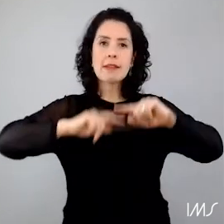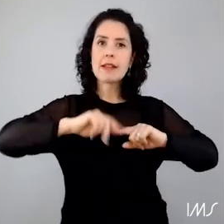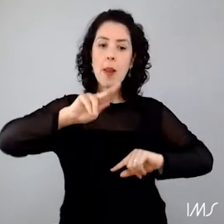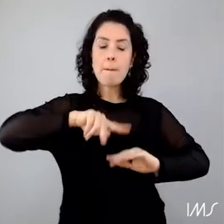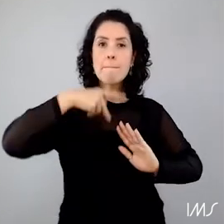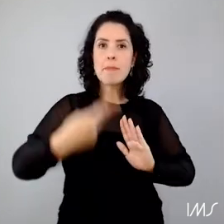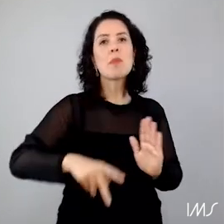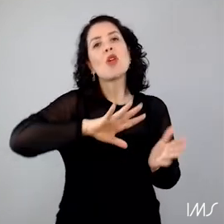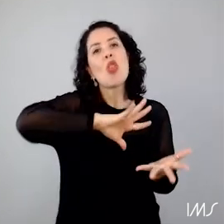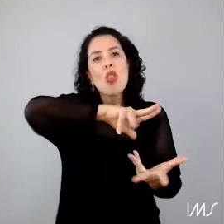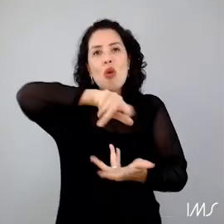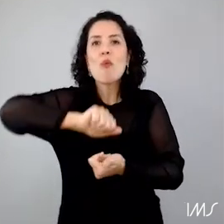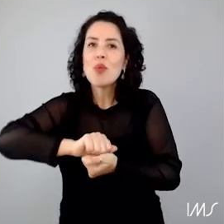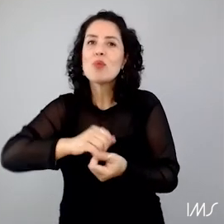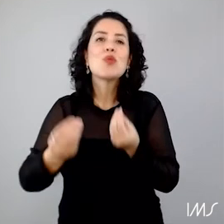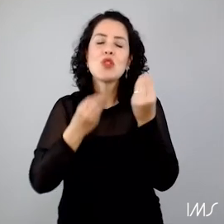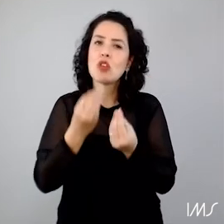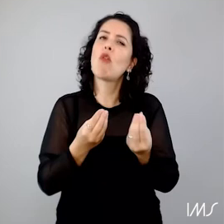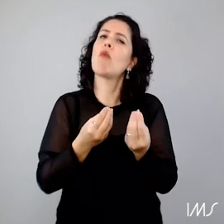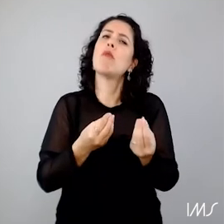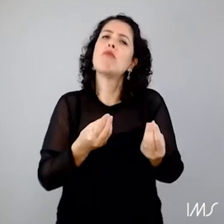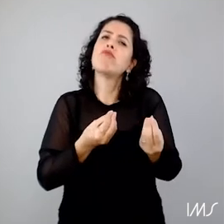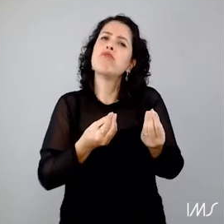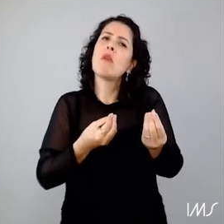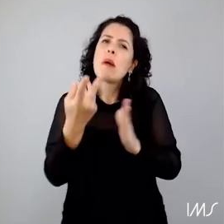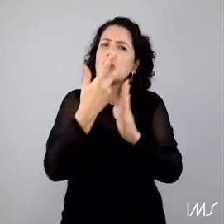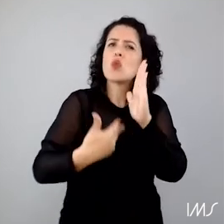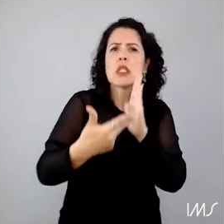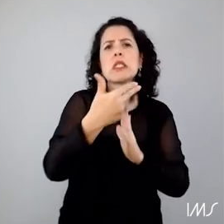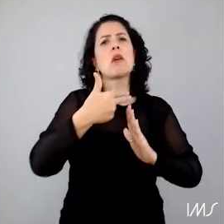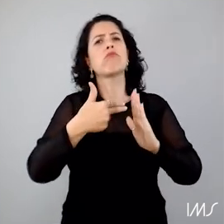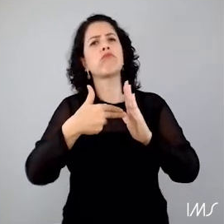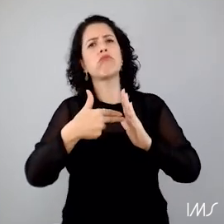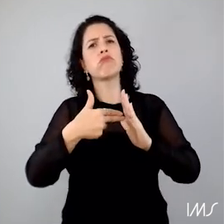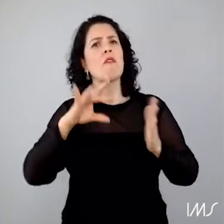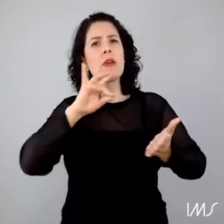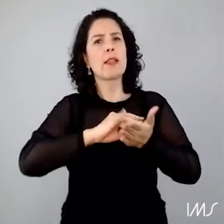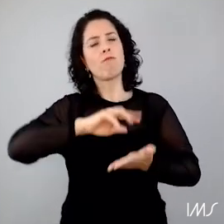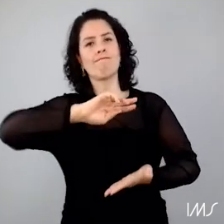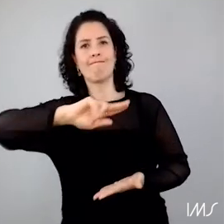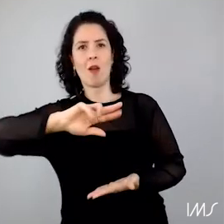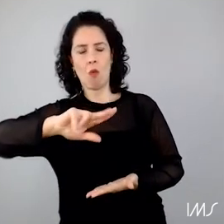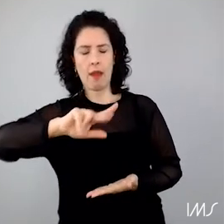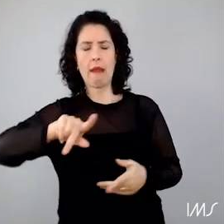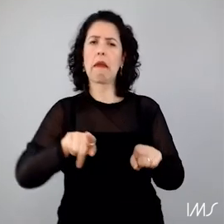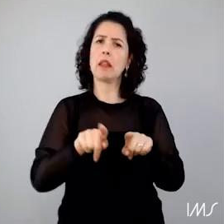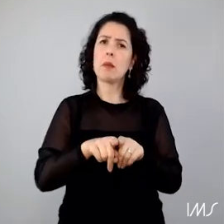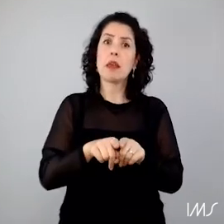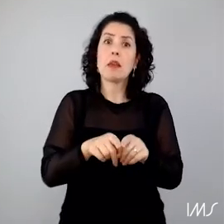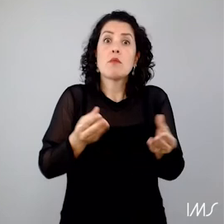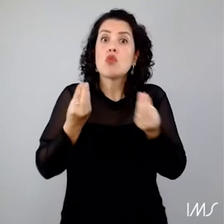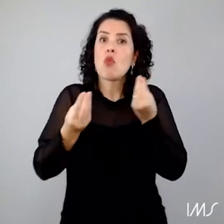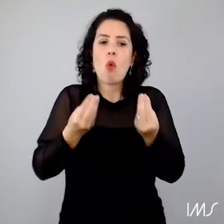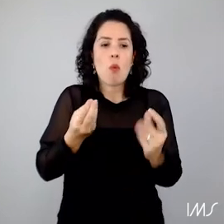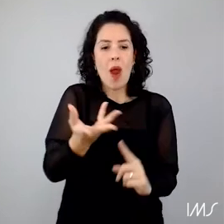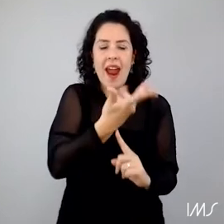Especialmente na sua interlocução com os fotógrafos artistas daquele período, que se declararam especificadamente fotógrafos como Mário Cravo. E,